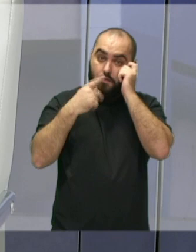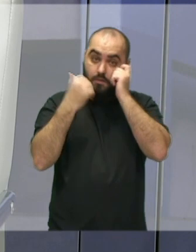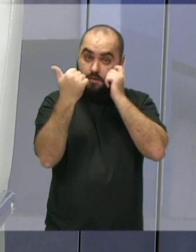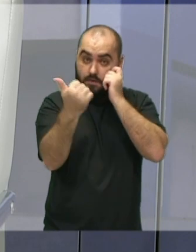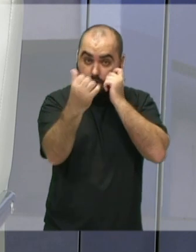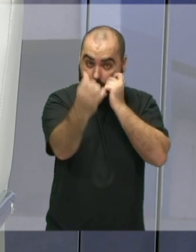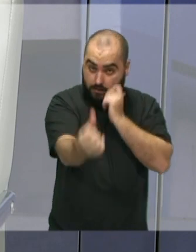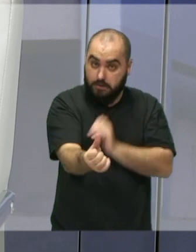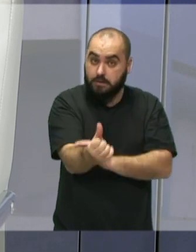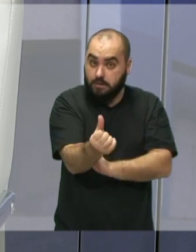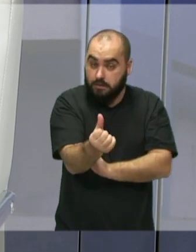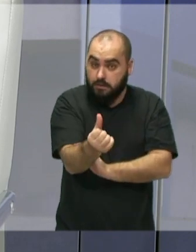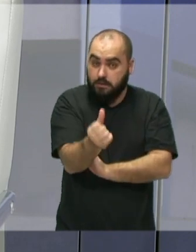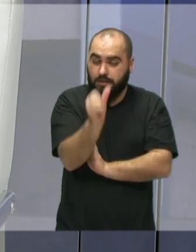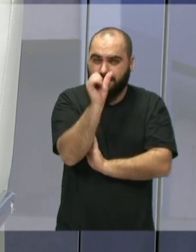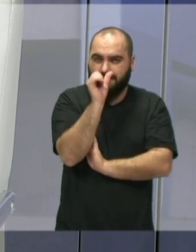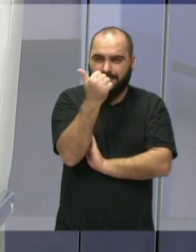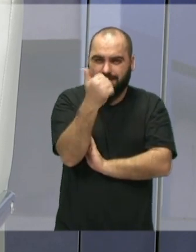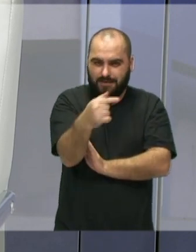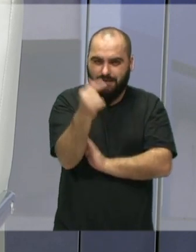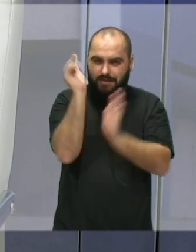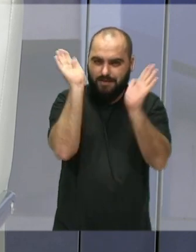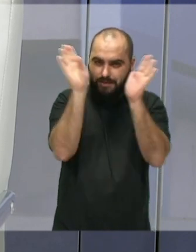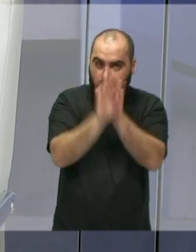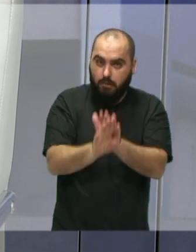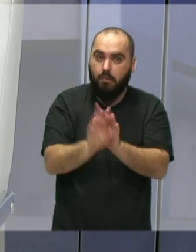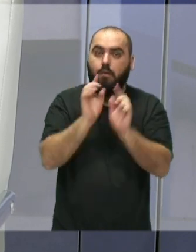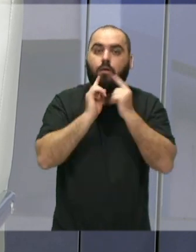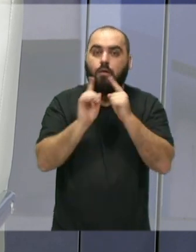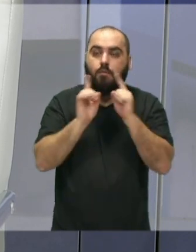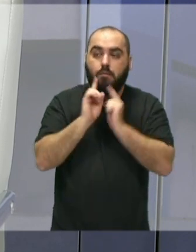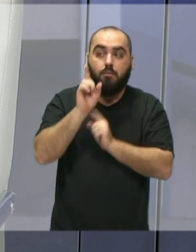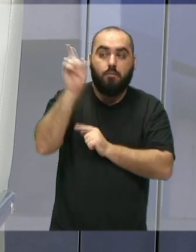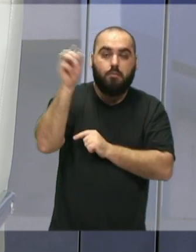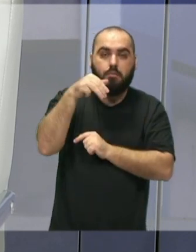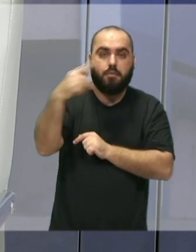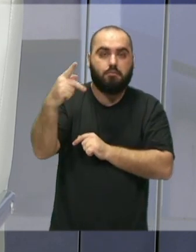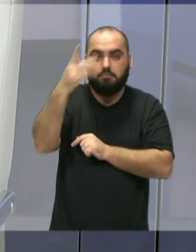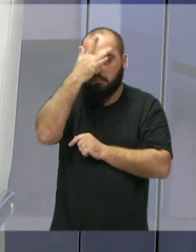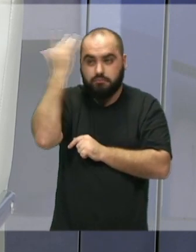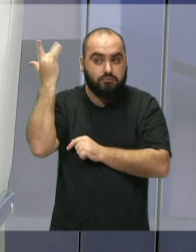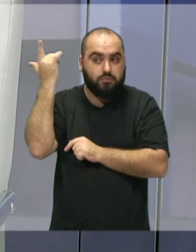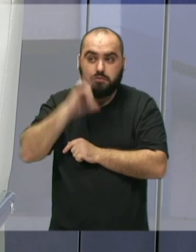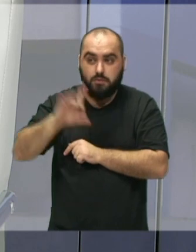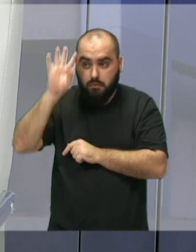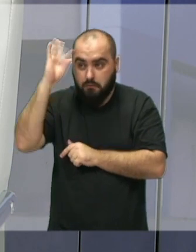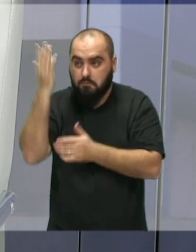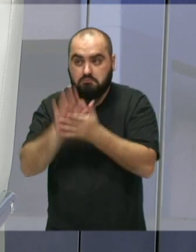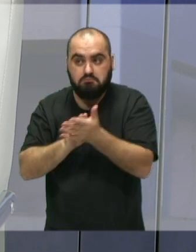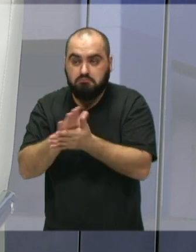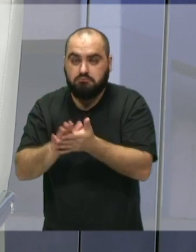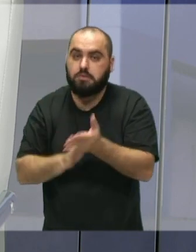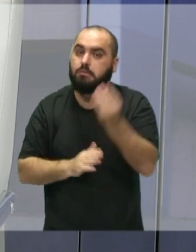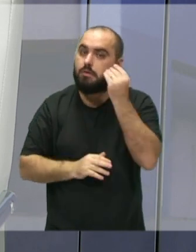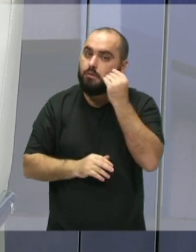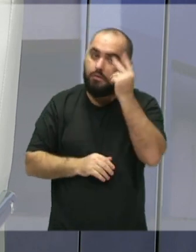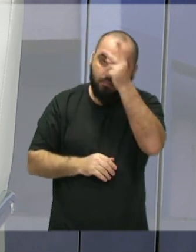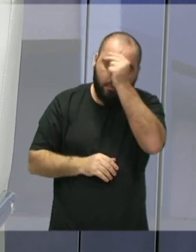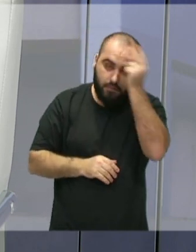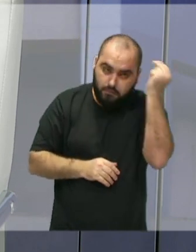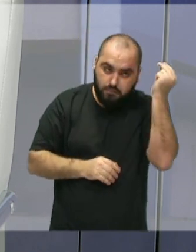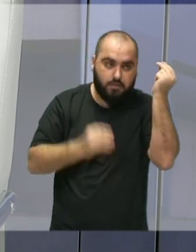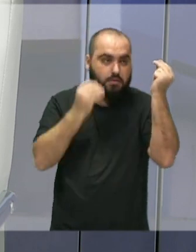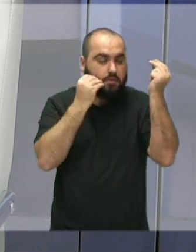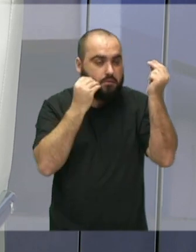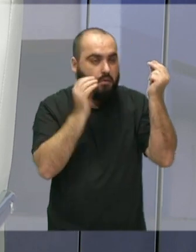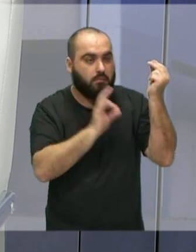que chegou, até as 17, que chegou, uma reclamação chegou no Ministério Público que ninguém conseguiu resolver de outra forma. Tentou a prefeitura, tentou a